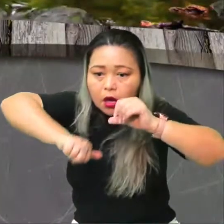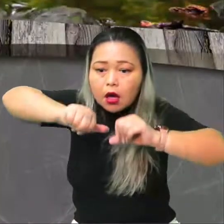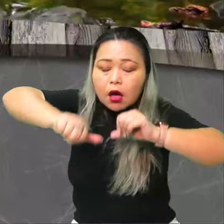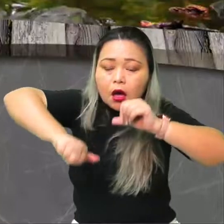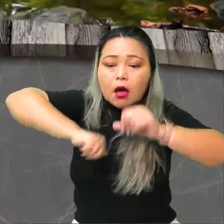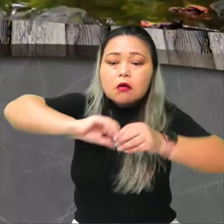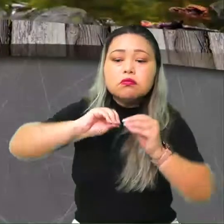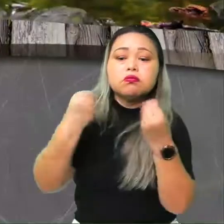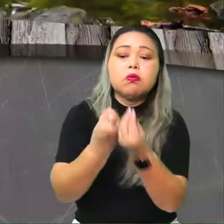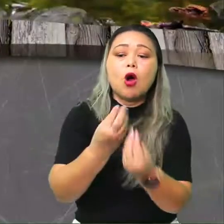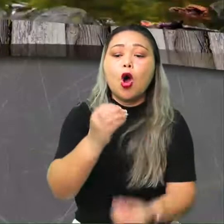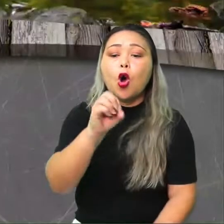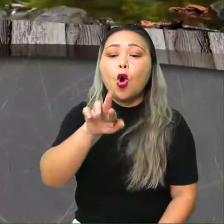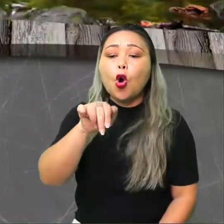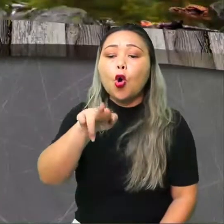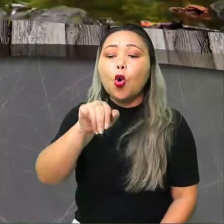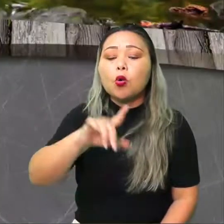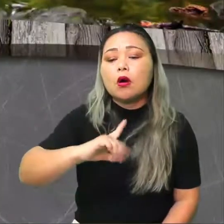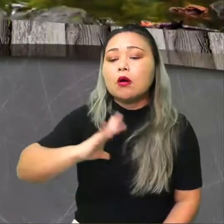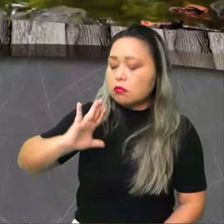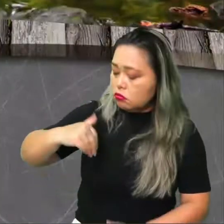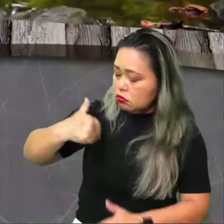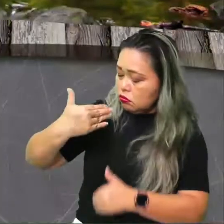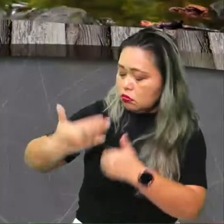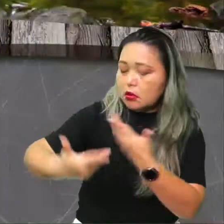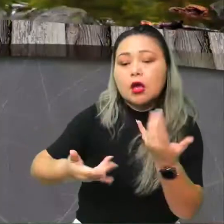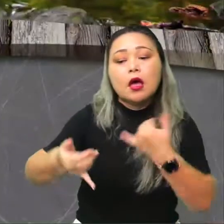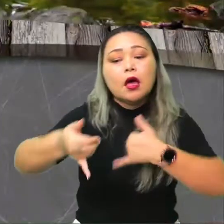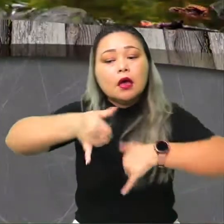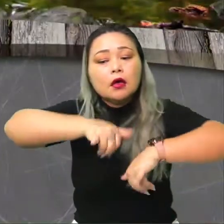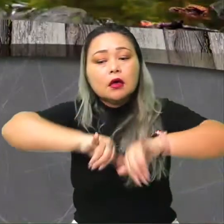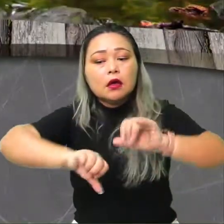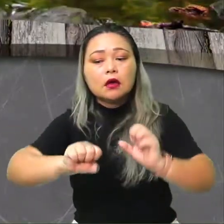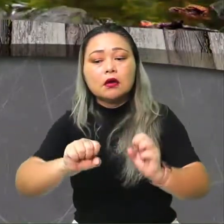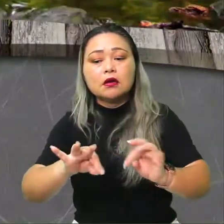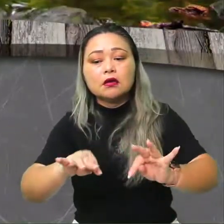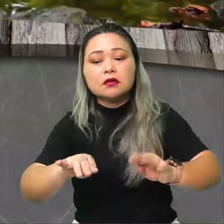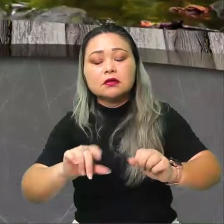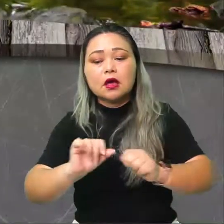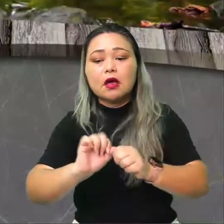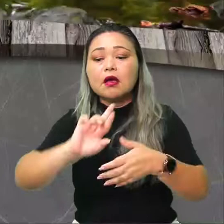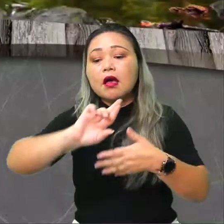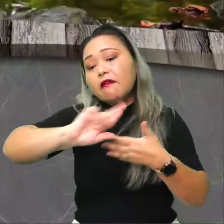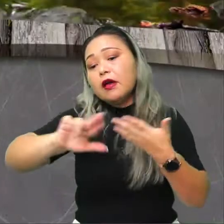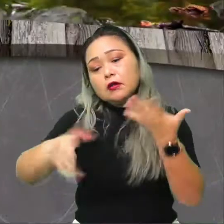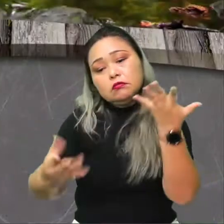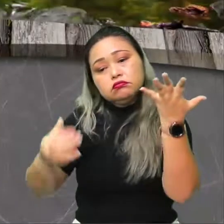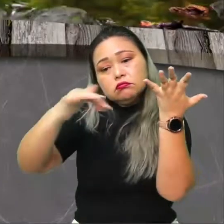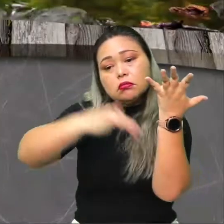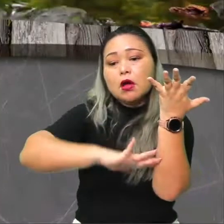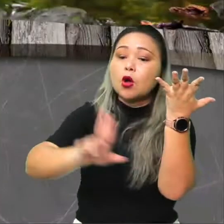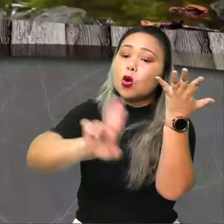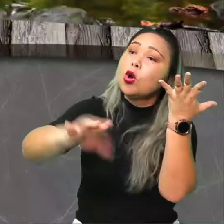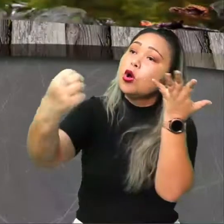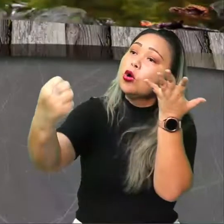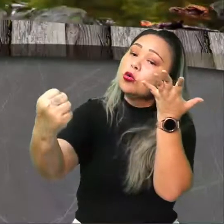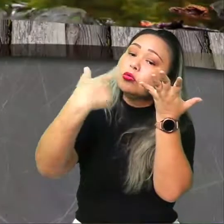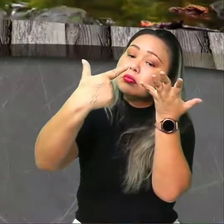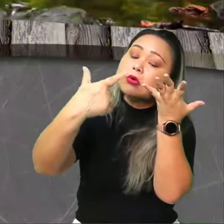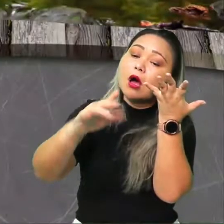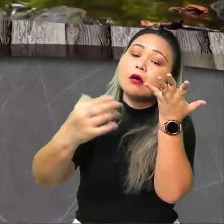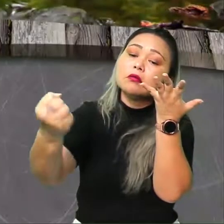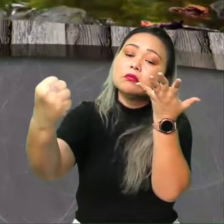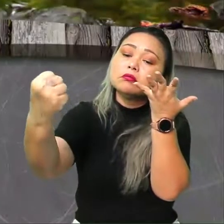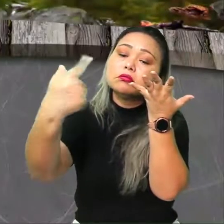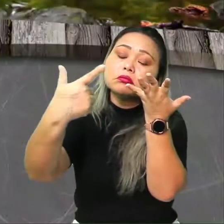orgânicas, mas através de um processo que é a quimiossíntese, diferente da fotossíntese que utiliza a energia solar. Só que a fotossíntese